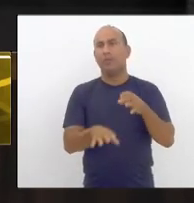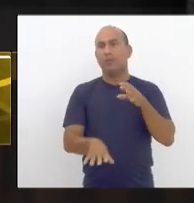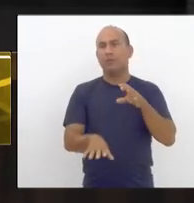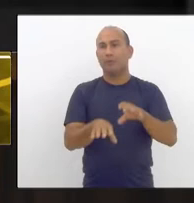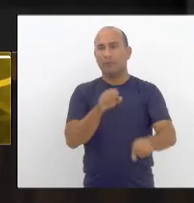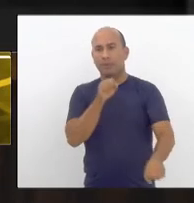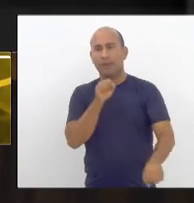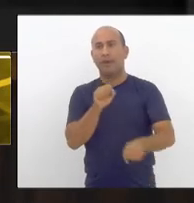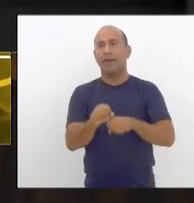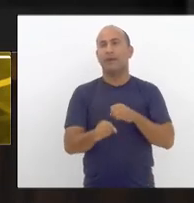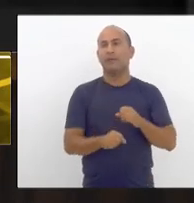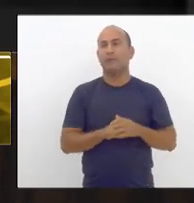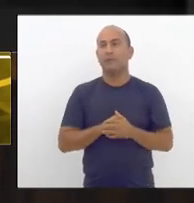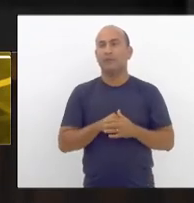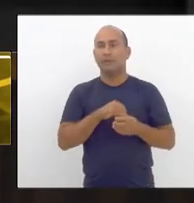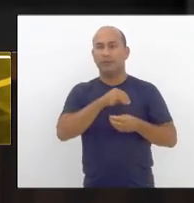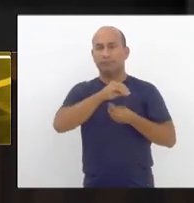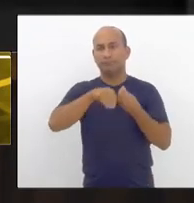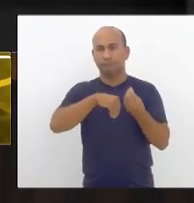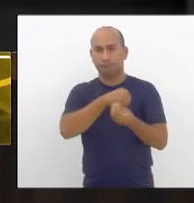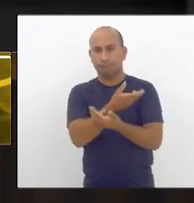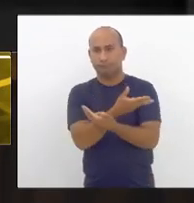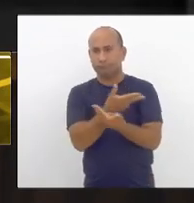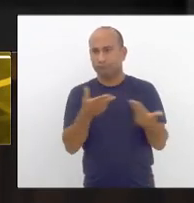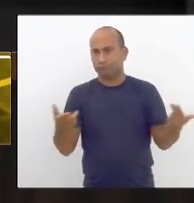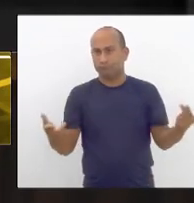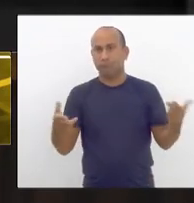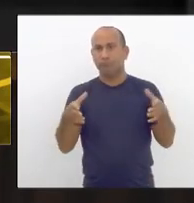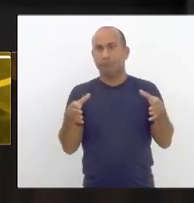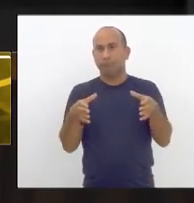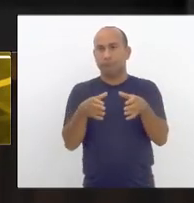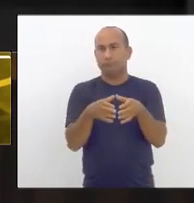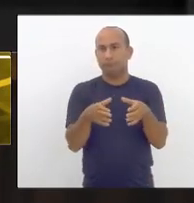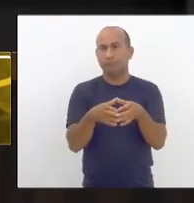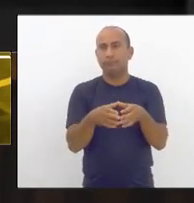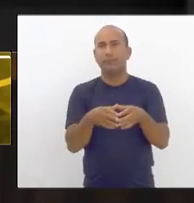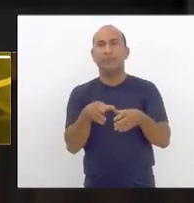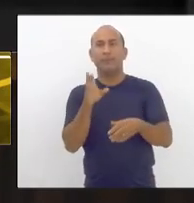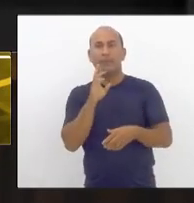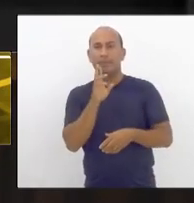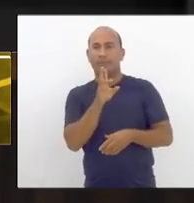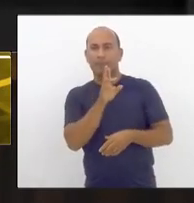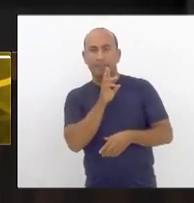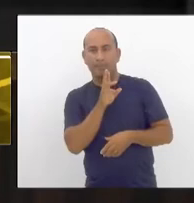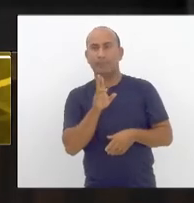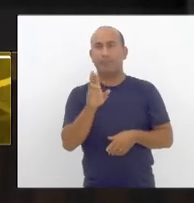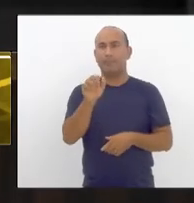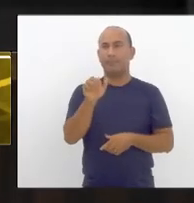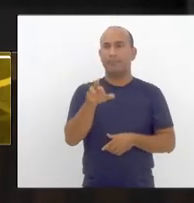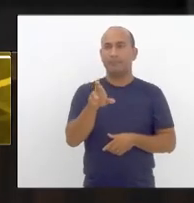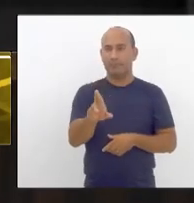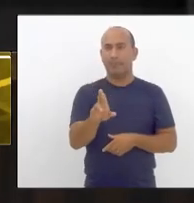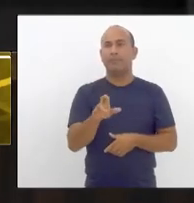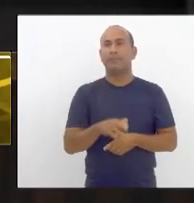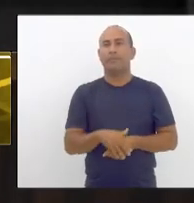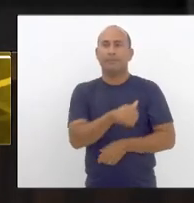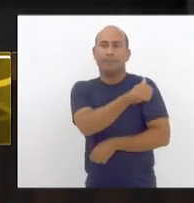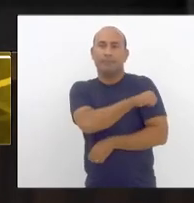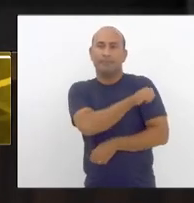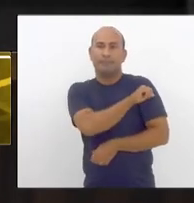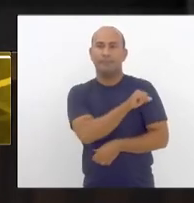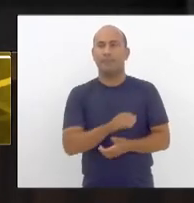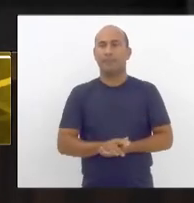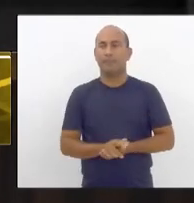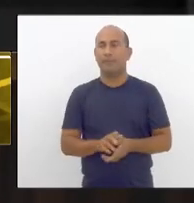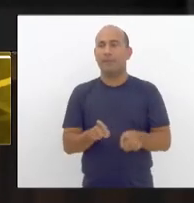empreendedor e antenado com as demandas do setor de bares e restaurantes cariocas quando aluno do tradicional